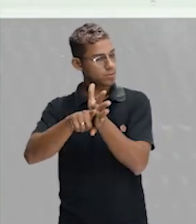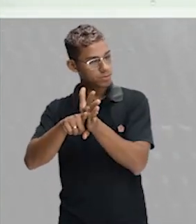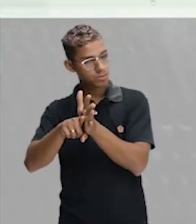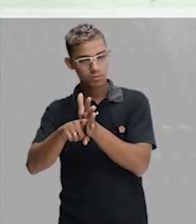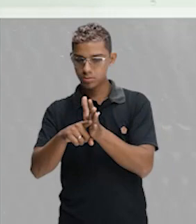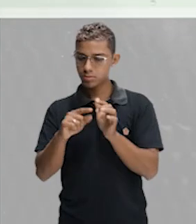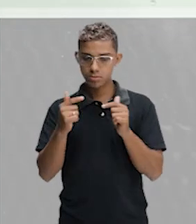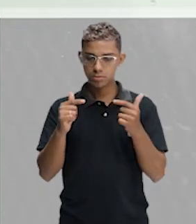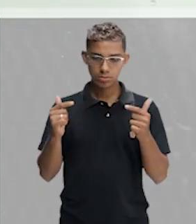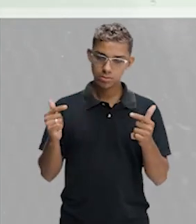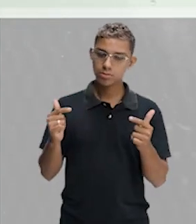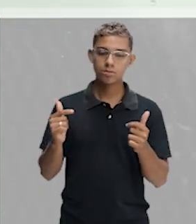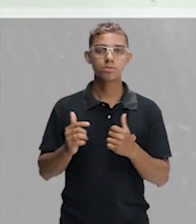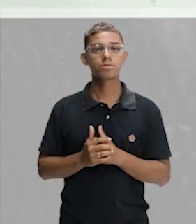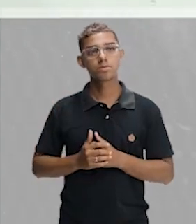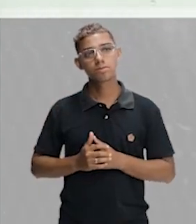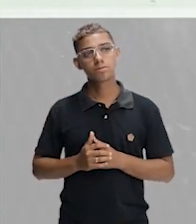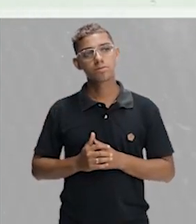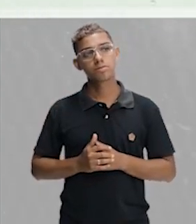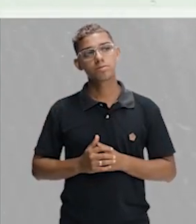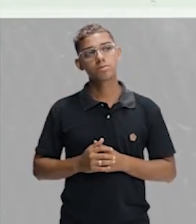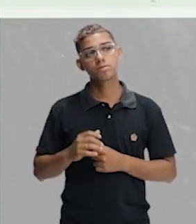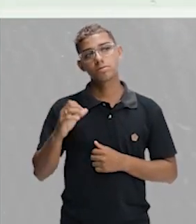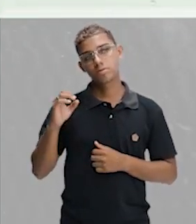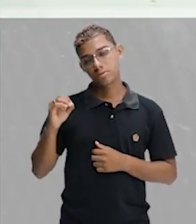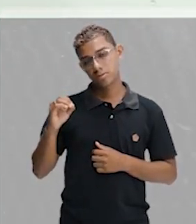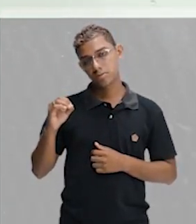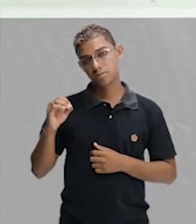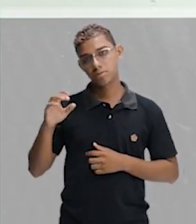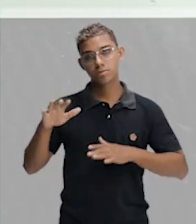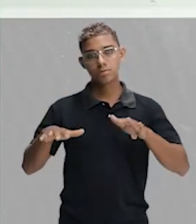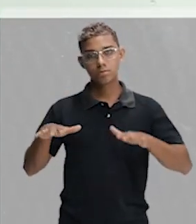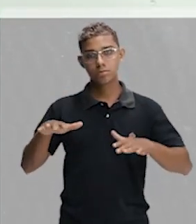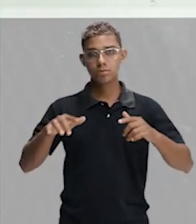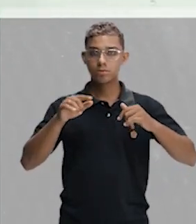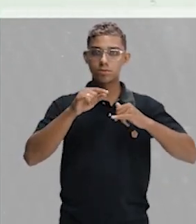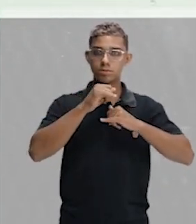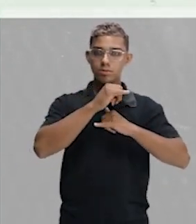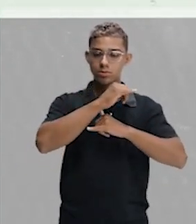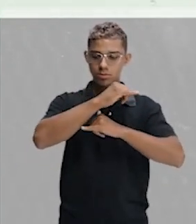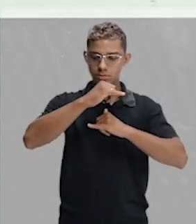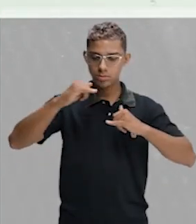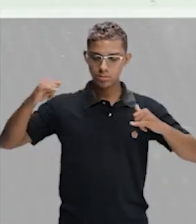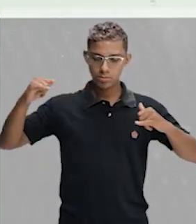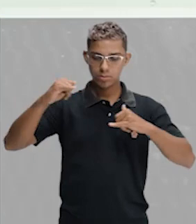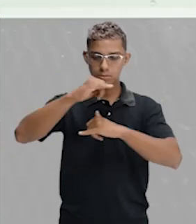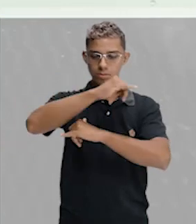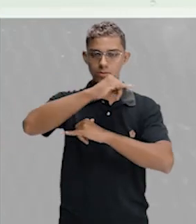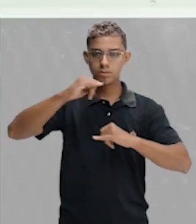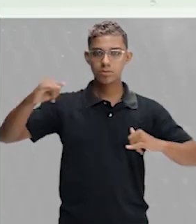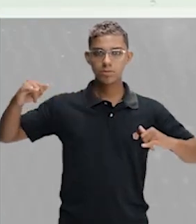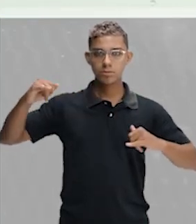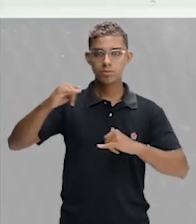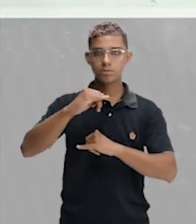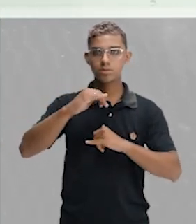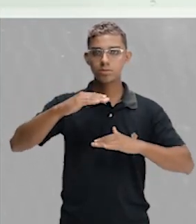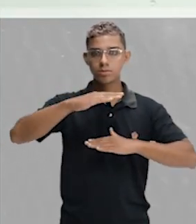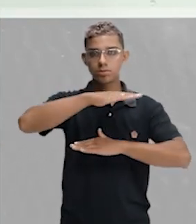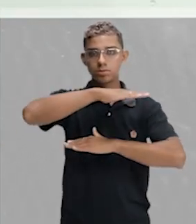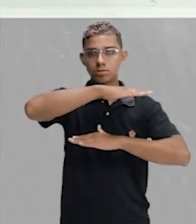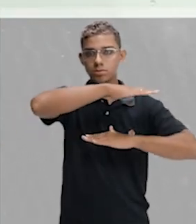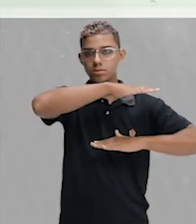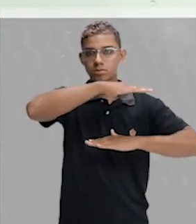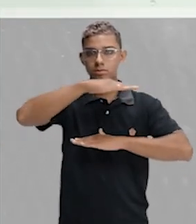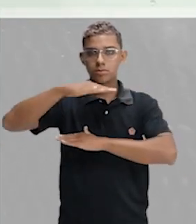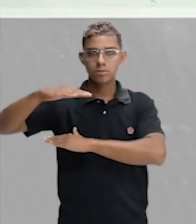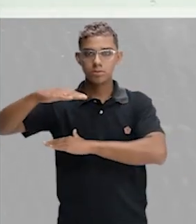se definir e pode ser zero dependendo de casa aqui se ela for paralela o eixo X o coeficiente